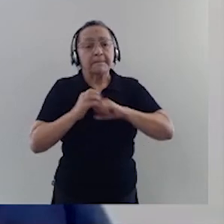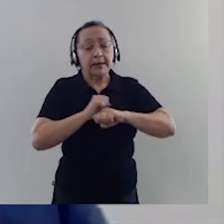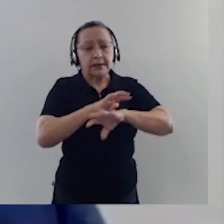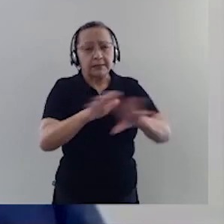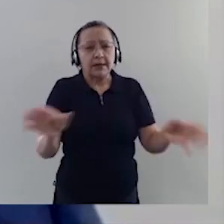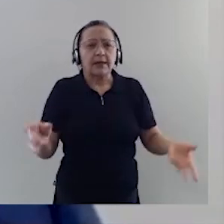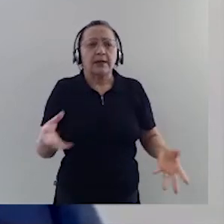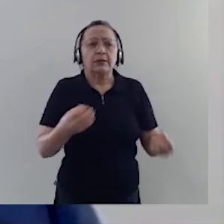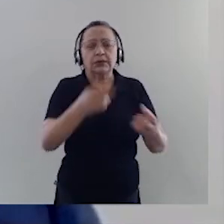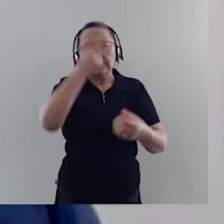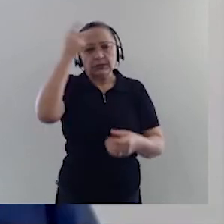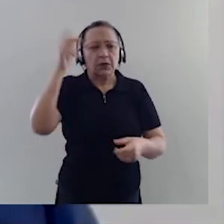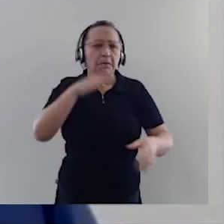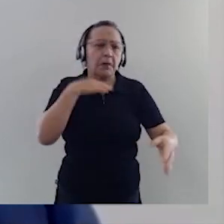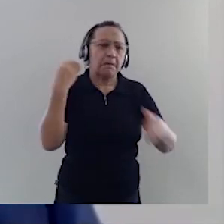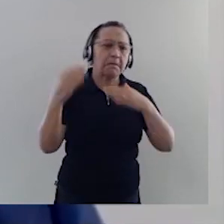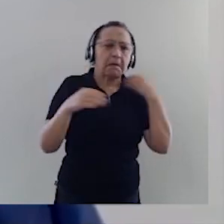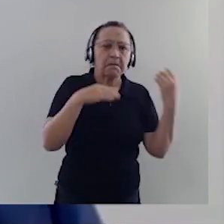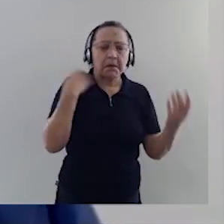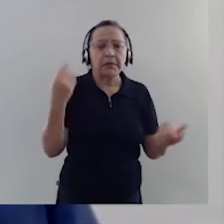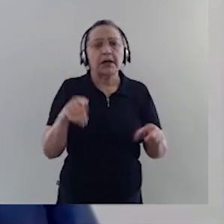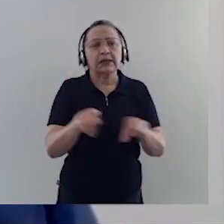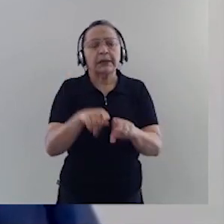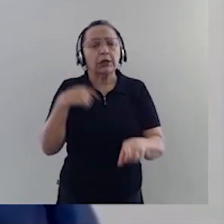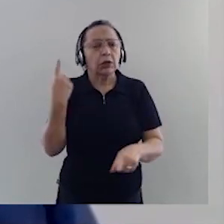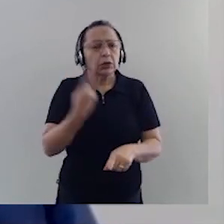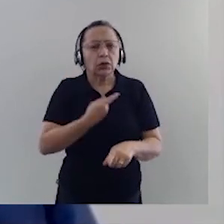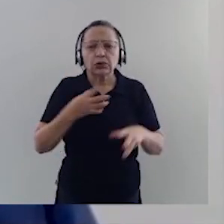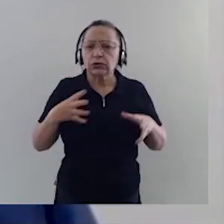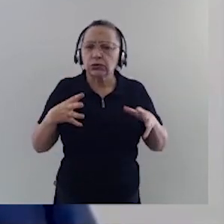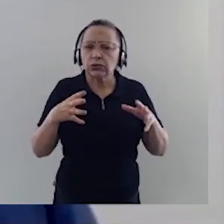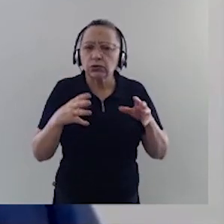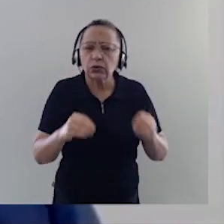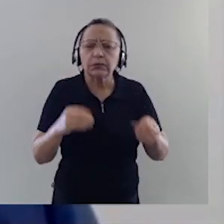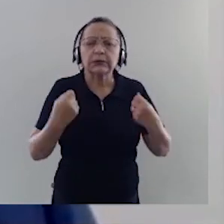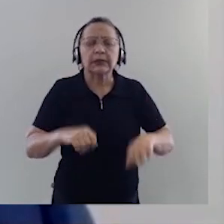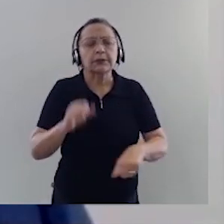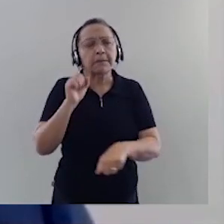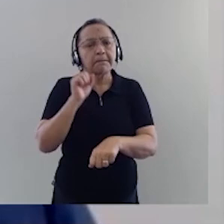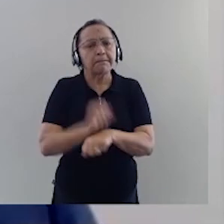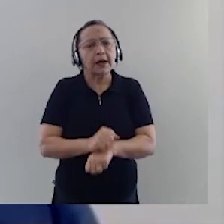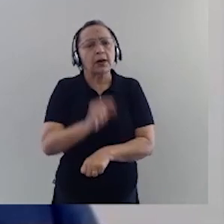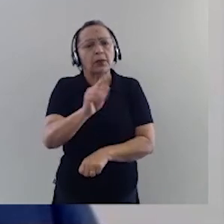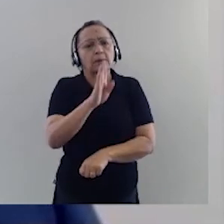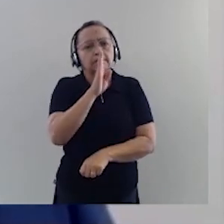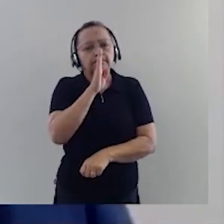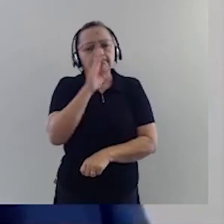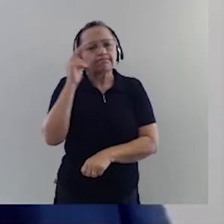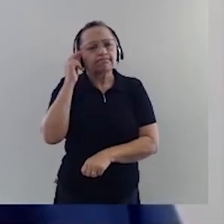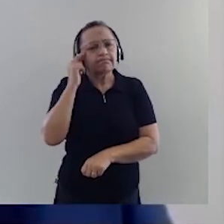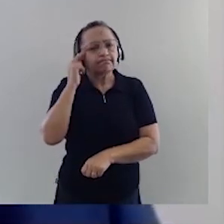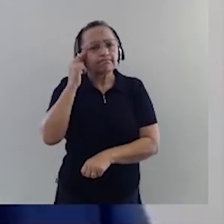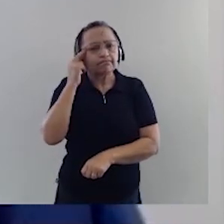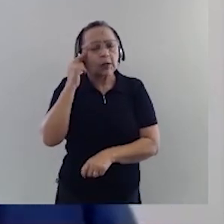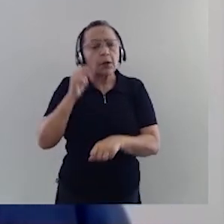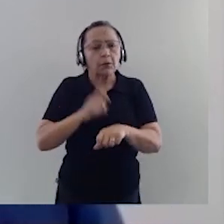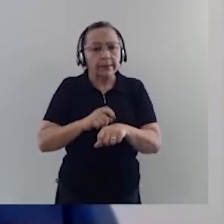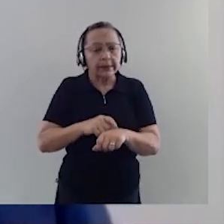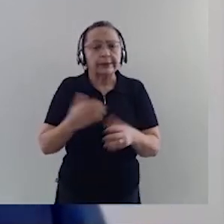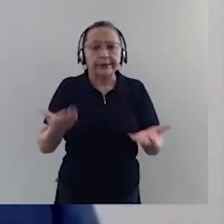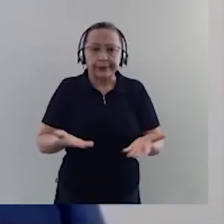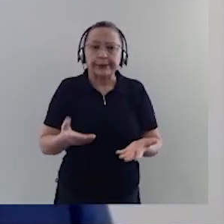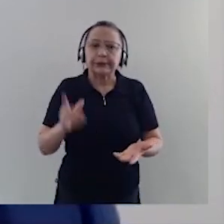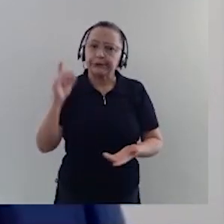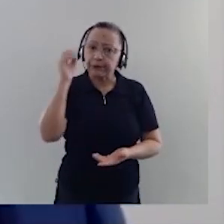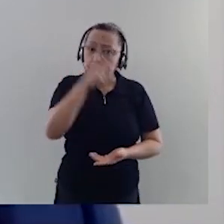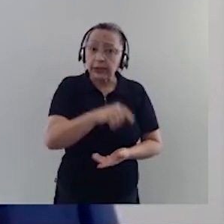vidas ceifadas, né? Nós todos paramos sempre para essa reflexão dramática que estamos vivendo, mas um aspecto